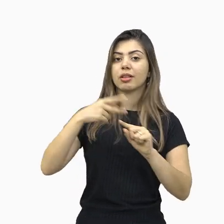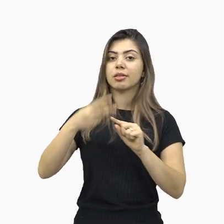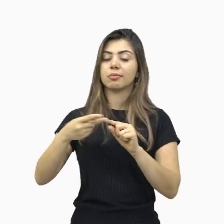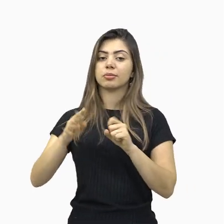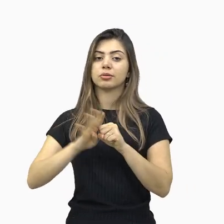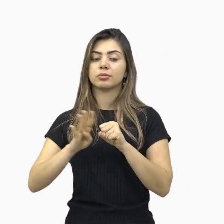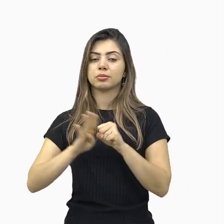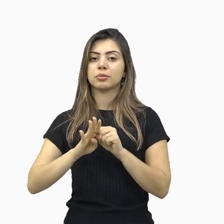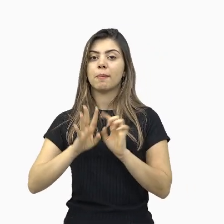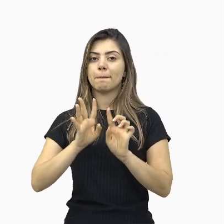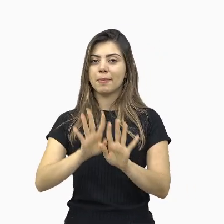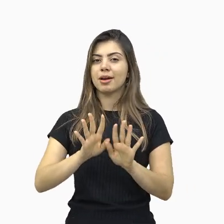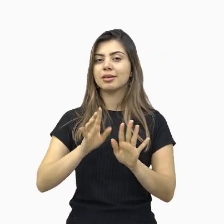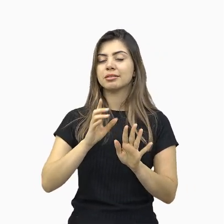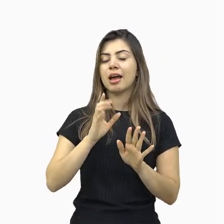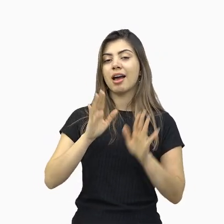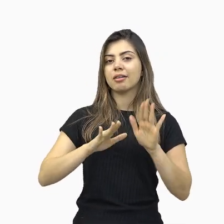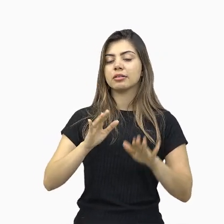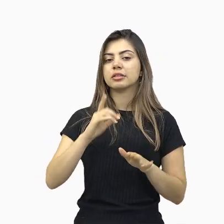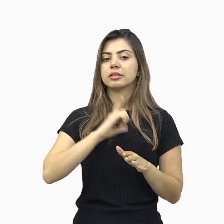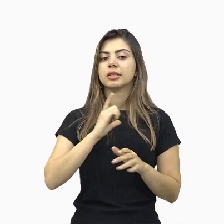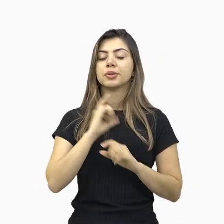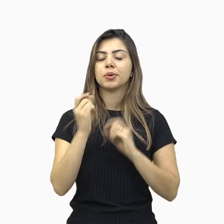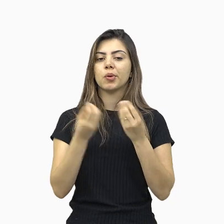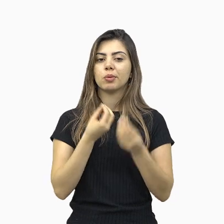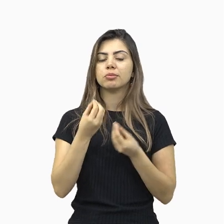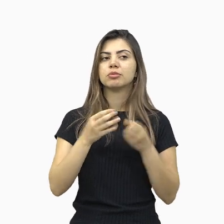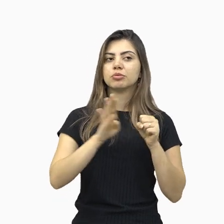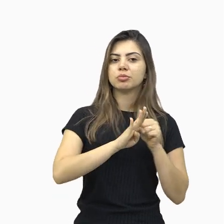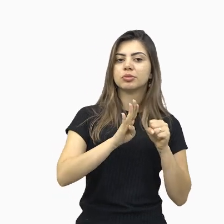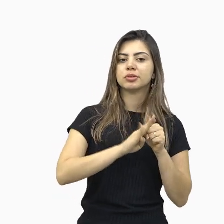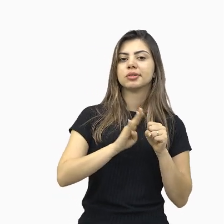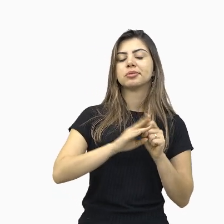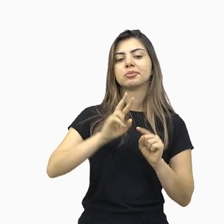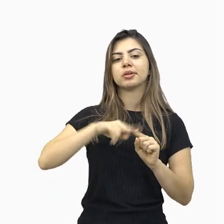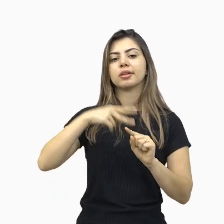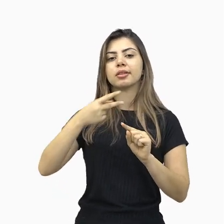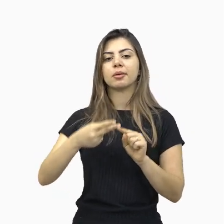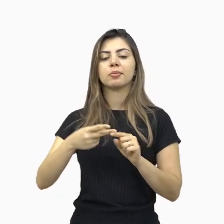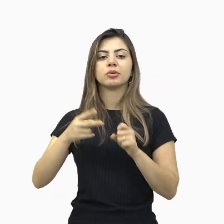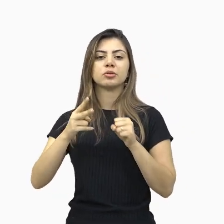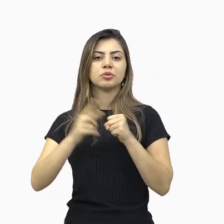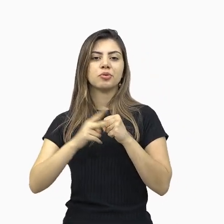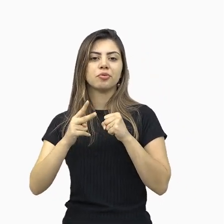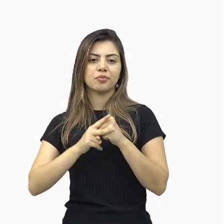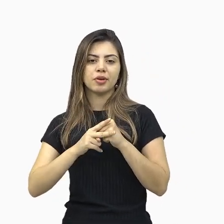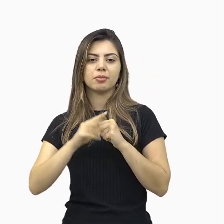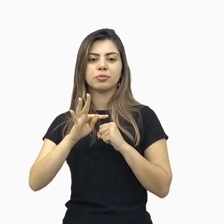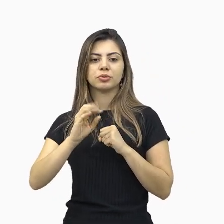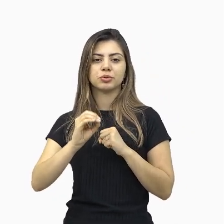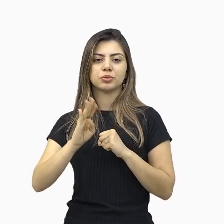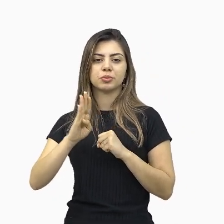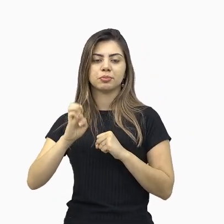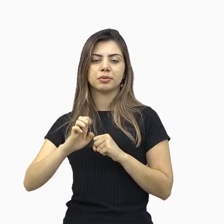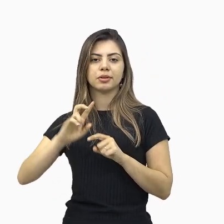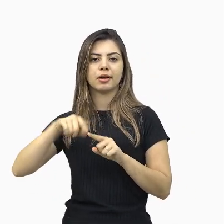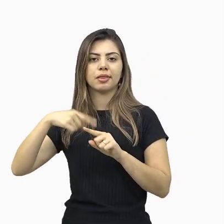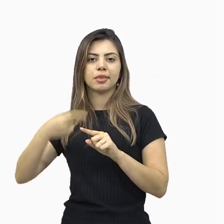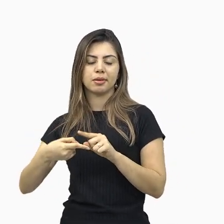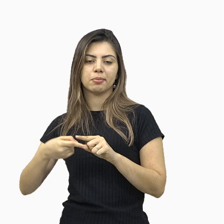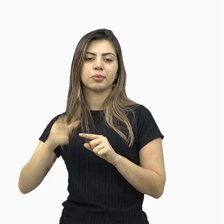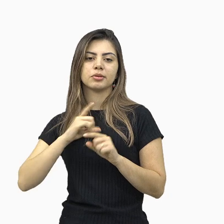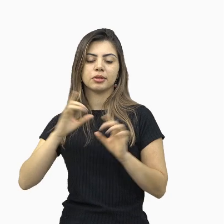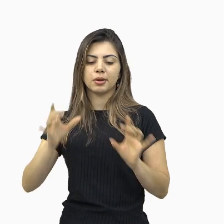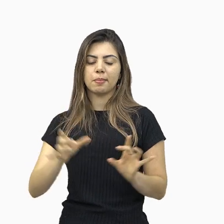eu tenho o verbo to be. Eu tenho substantivo, verbo to be aqui, verbo de ligação, e uma qualidade aqui atribuída a esse